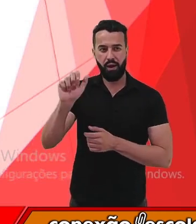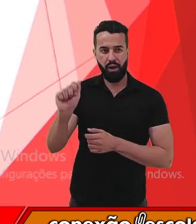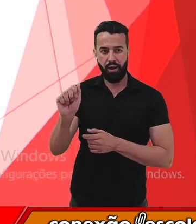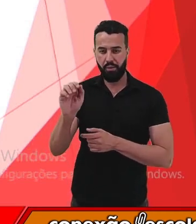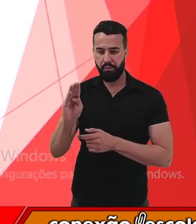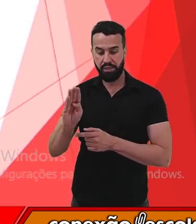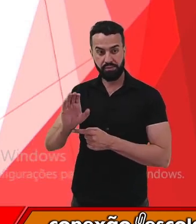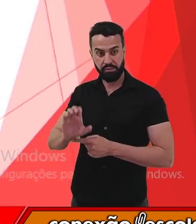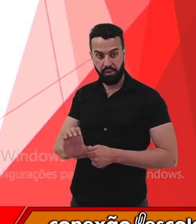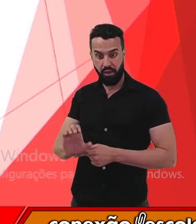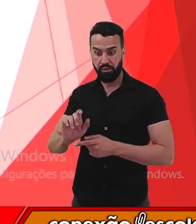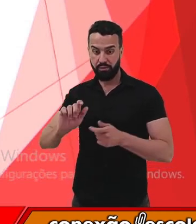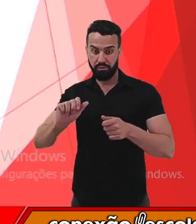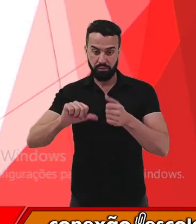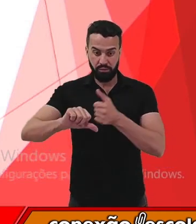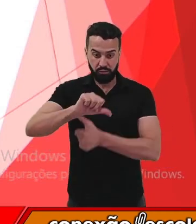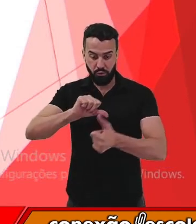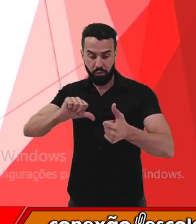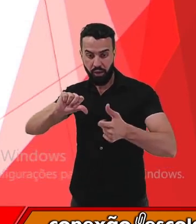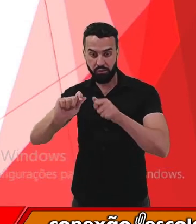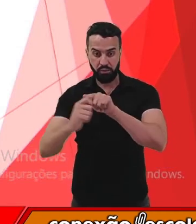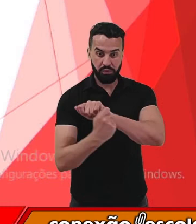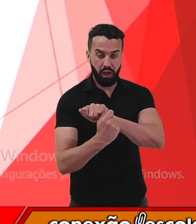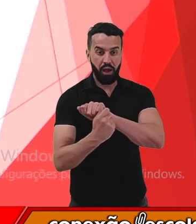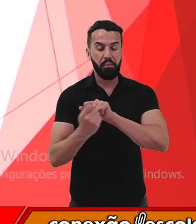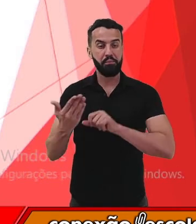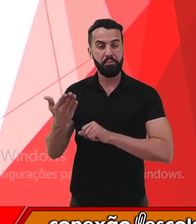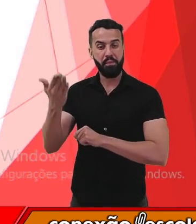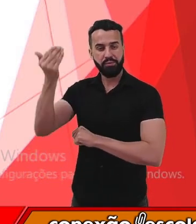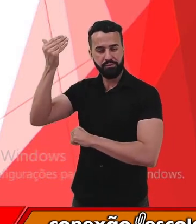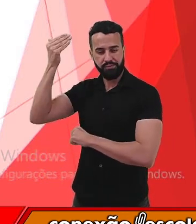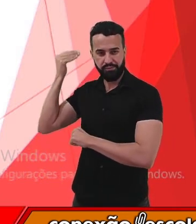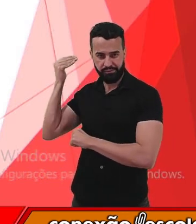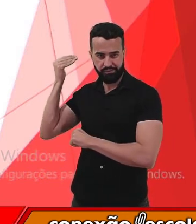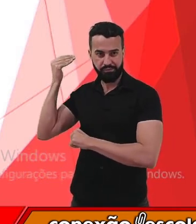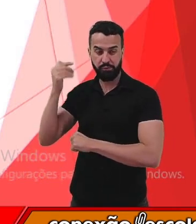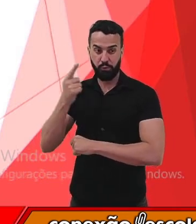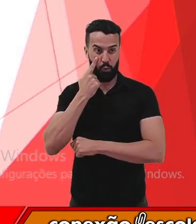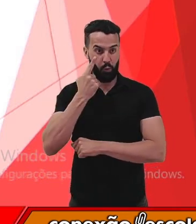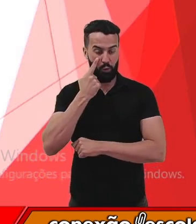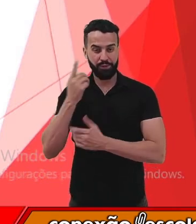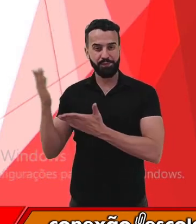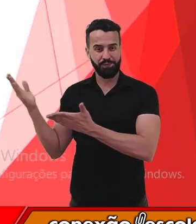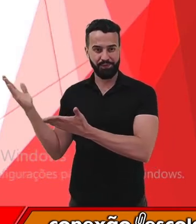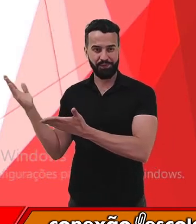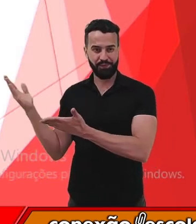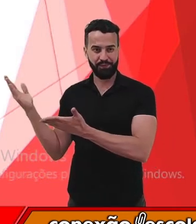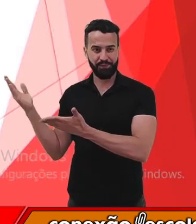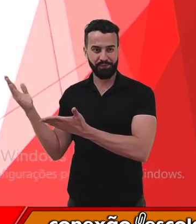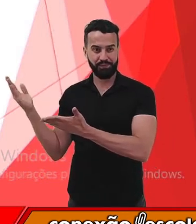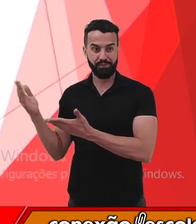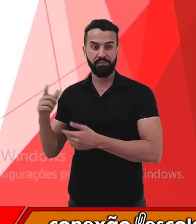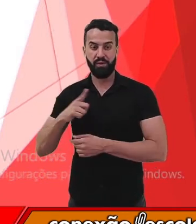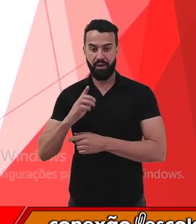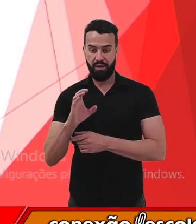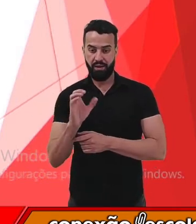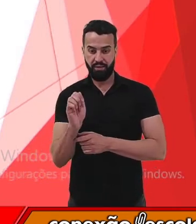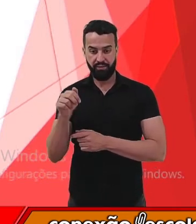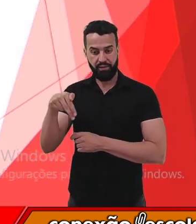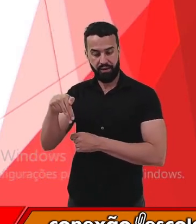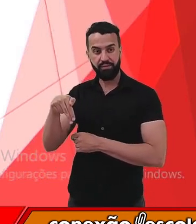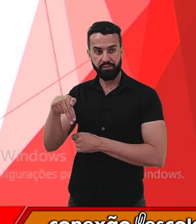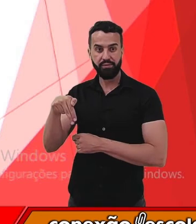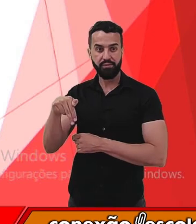frases para o passado. Então, em cada uma, observe bem que eu coloquei aqui o can, né,